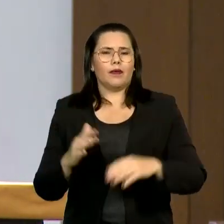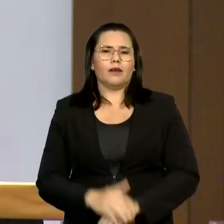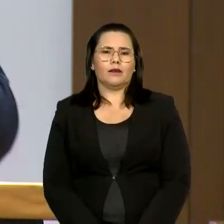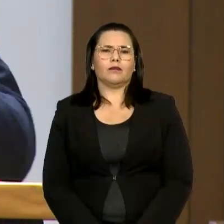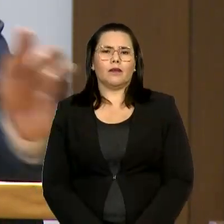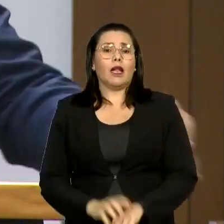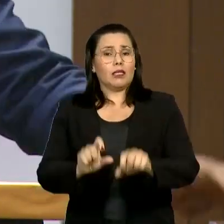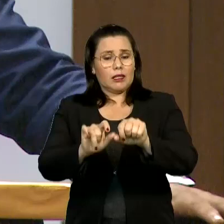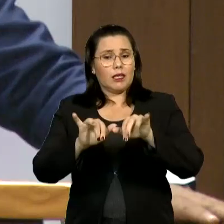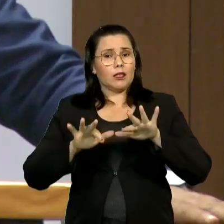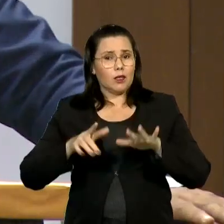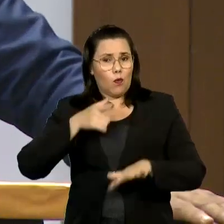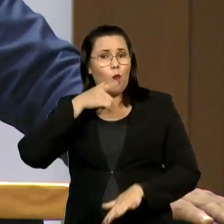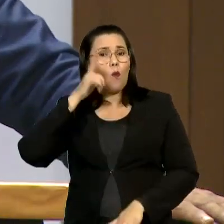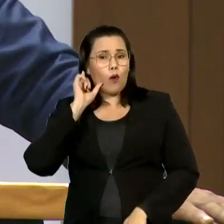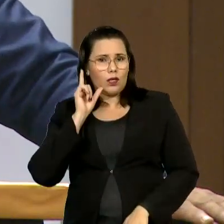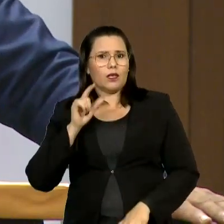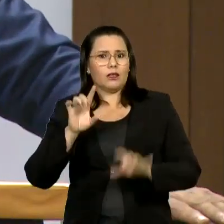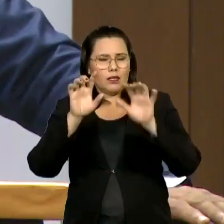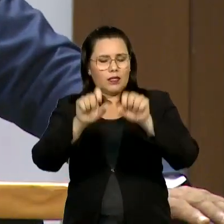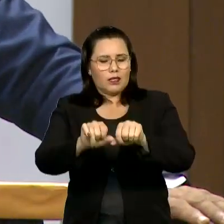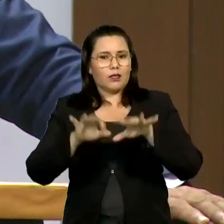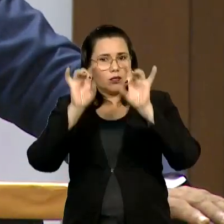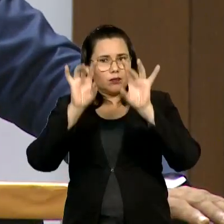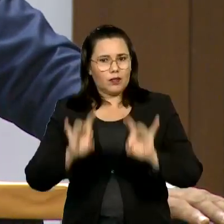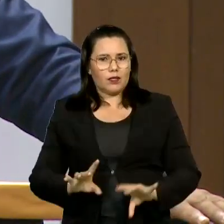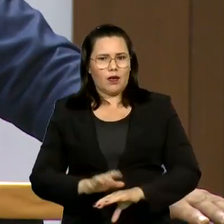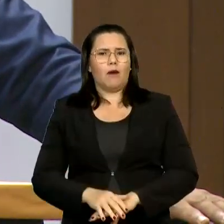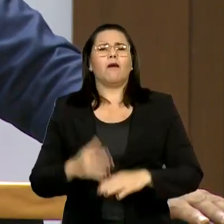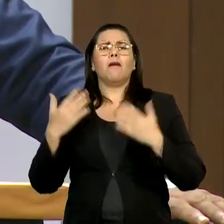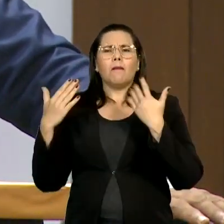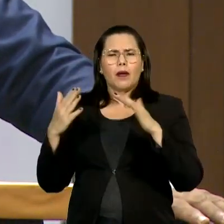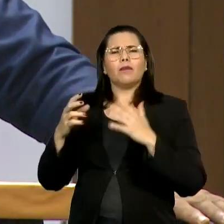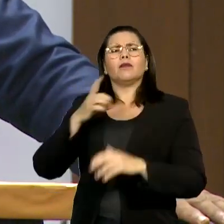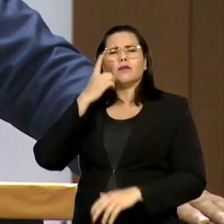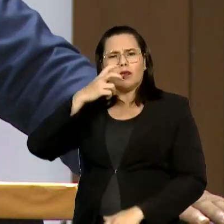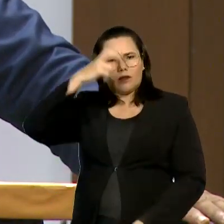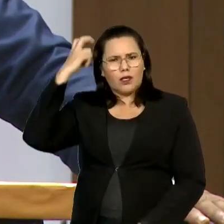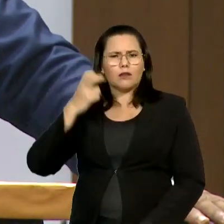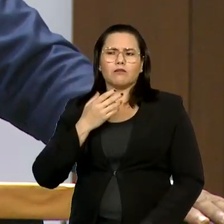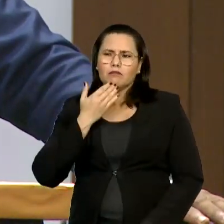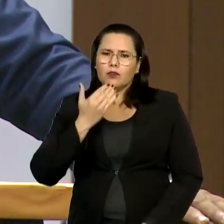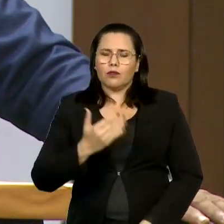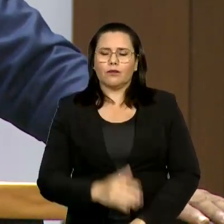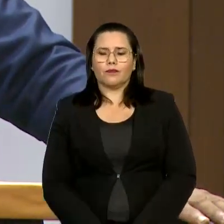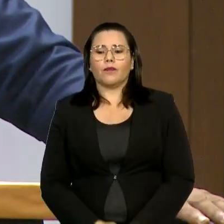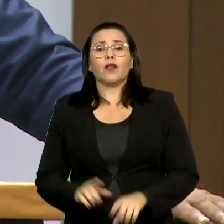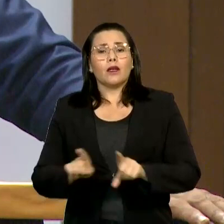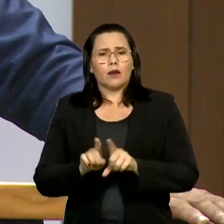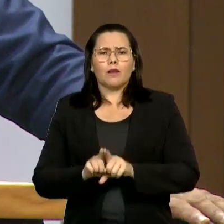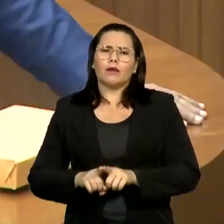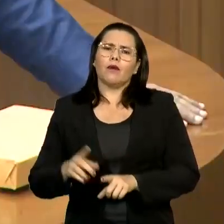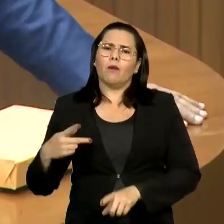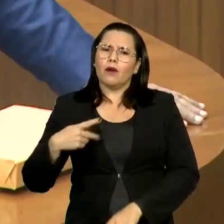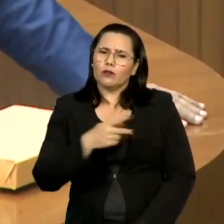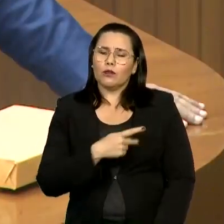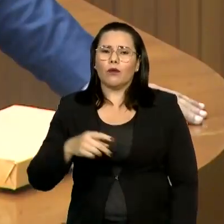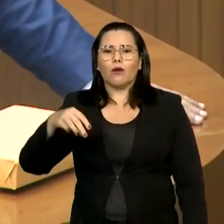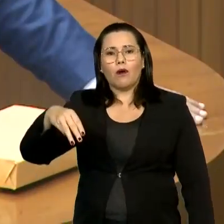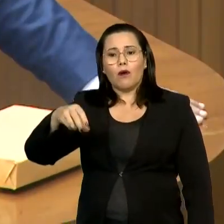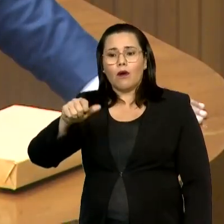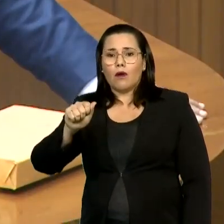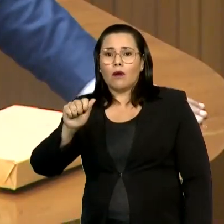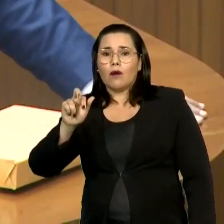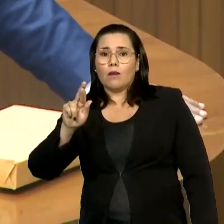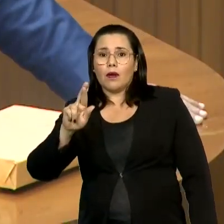solene. E o bispo Mário Porto, aqui o nosso respeito, nosso carinho, nossa gratidão pelo trabalho